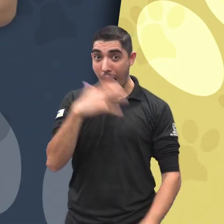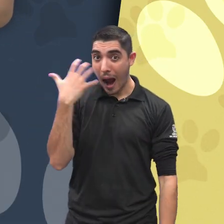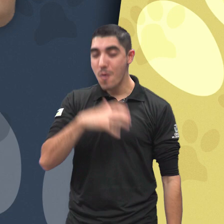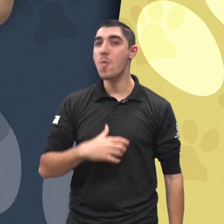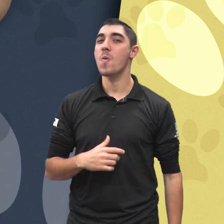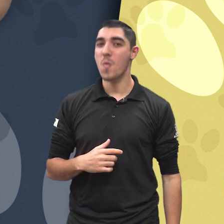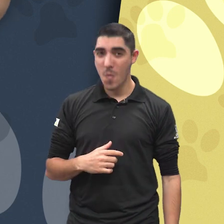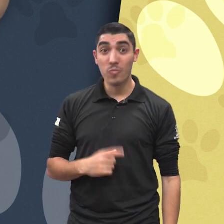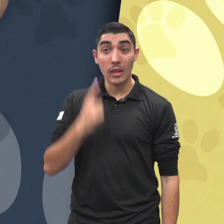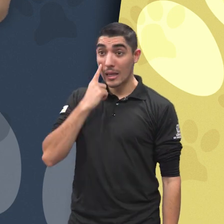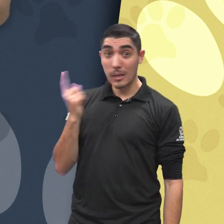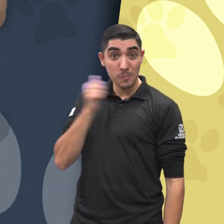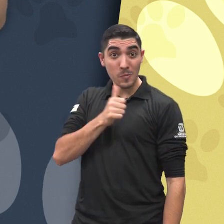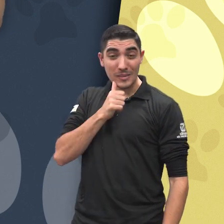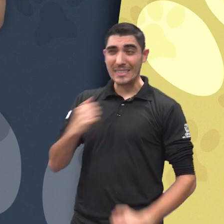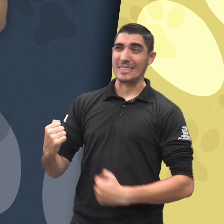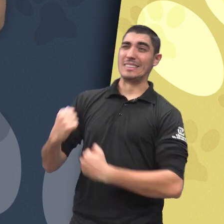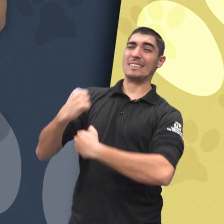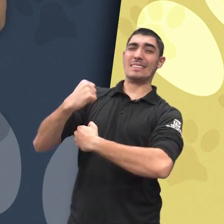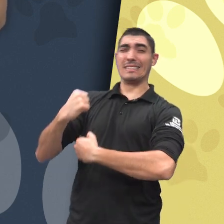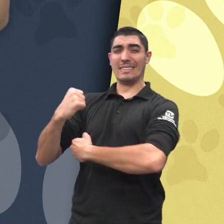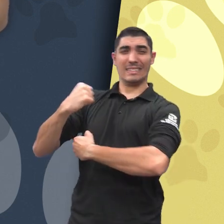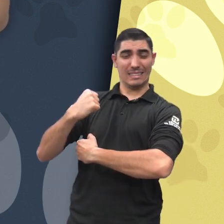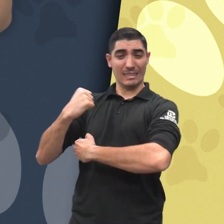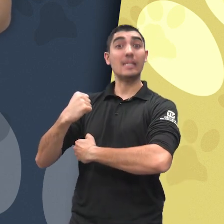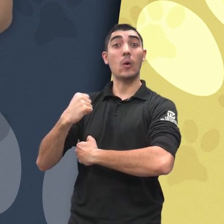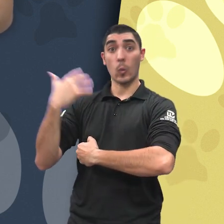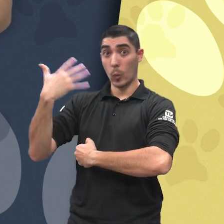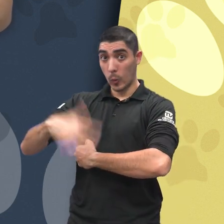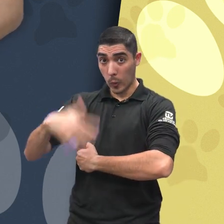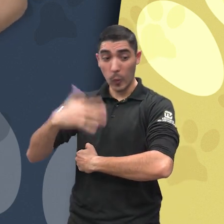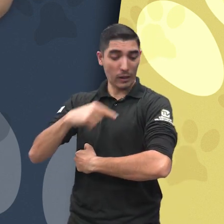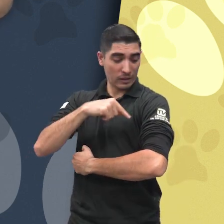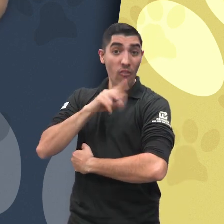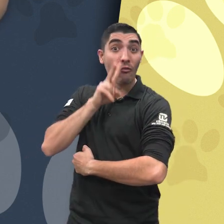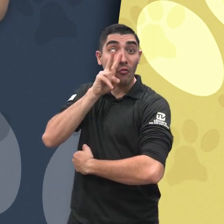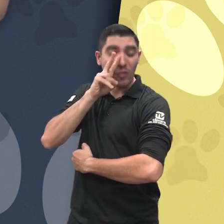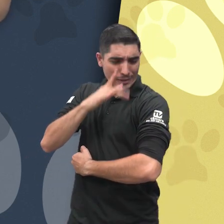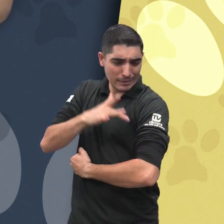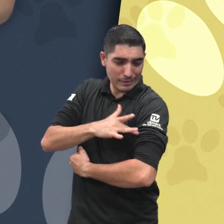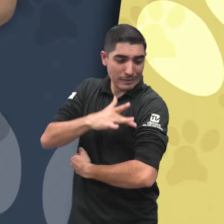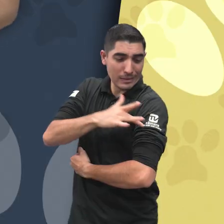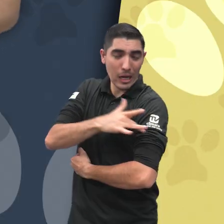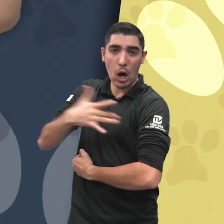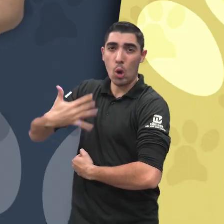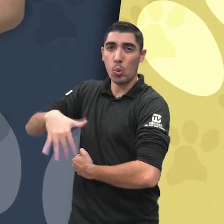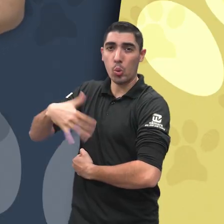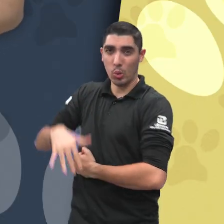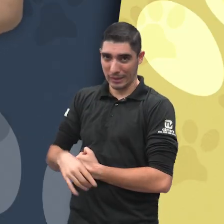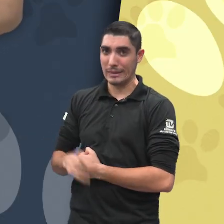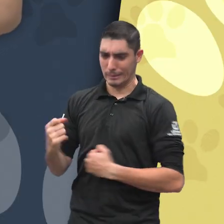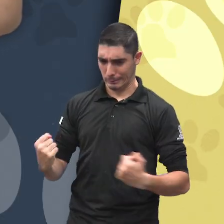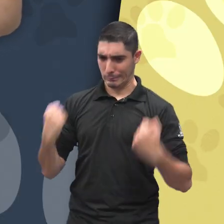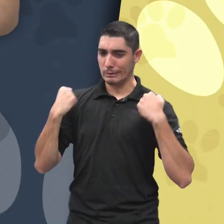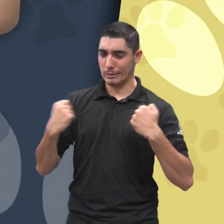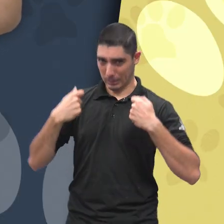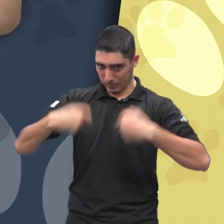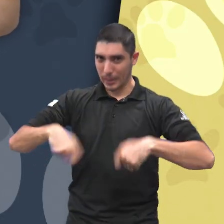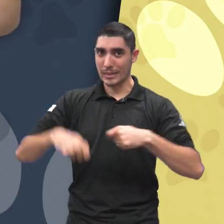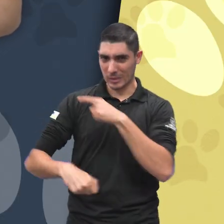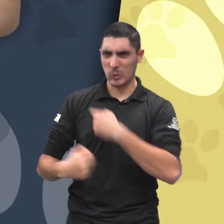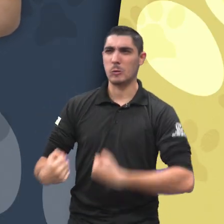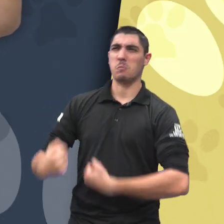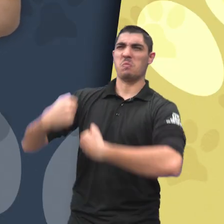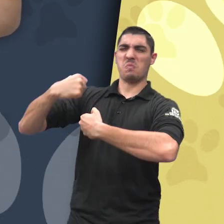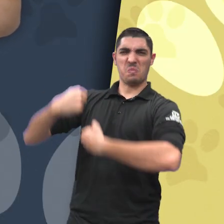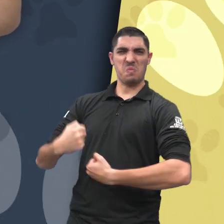é gigante, minha gente. Essa moça tava até fazendo força demais pra tentar ficar com ele assim no colo. Ó, o treino de braços dela